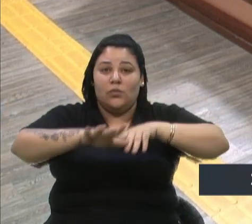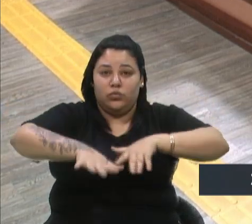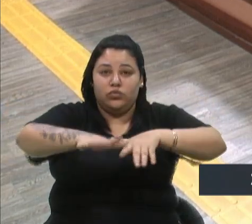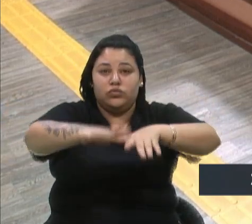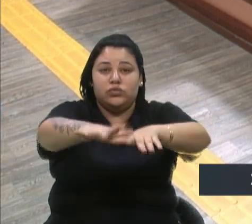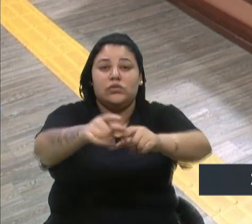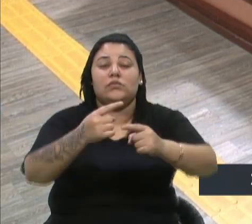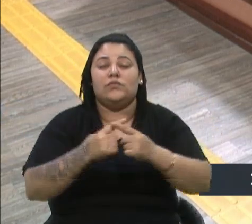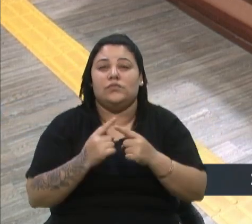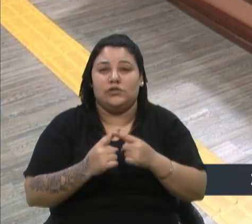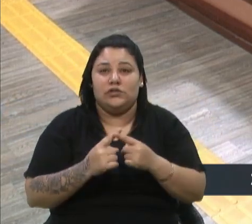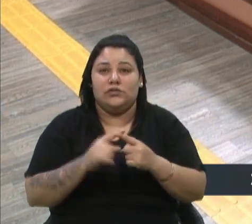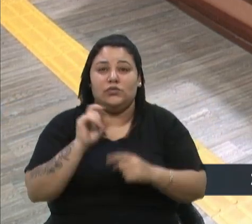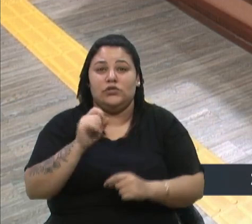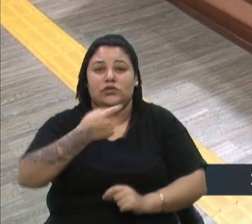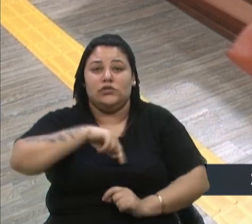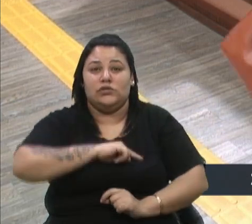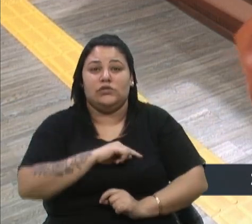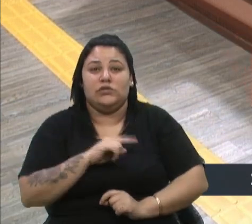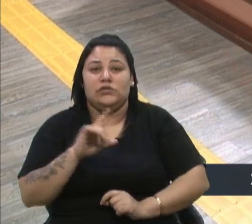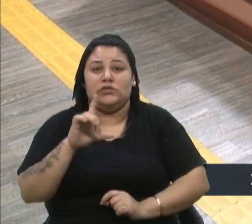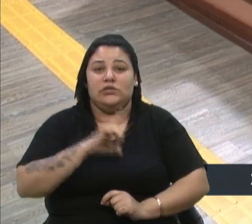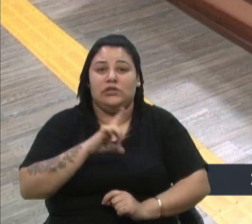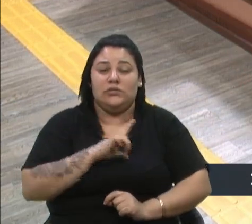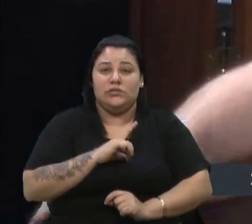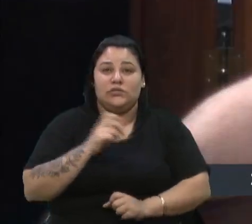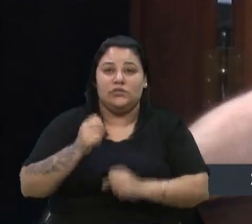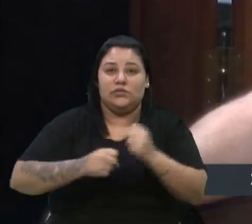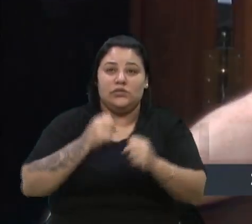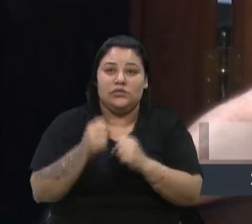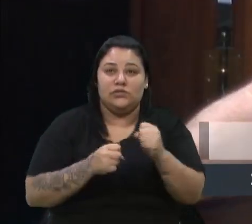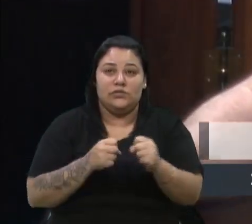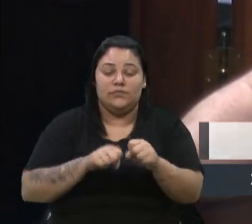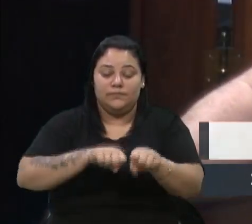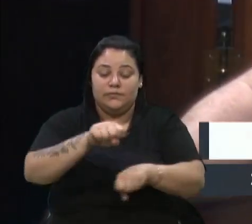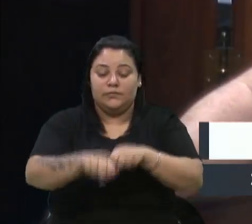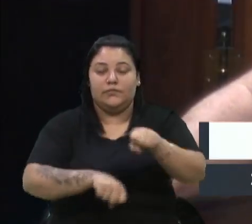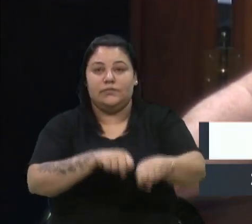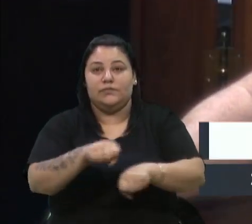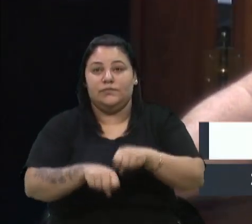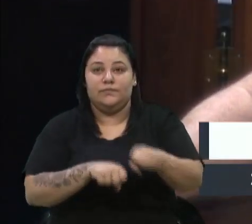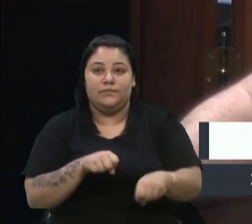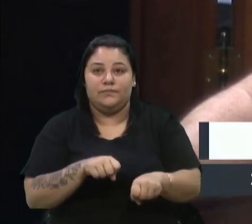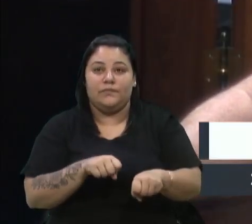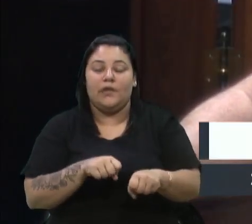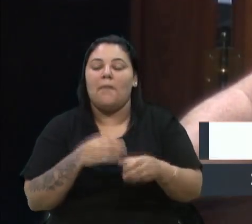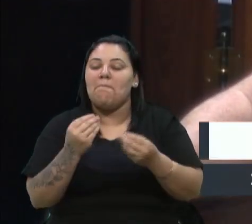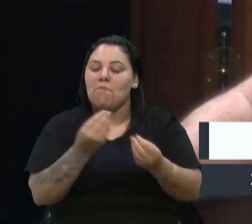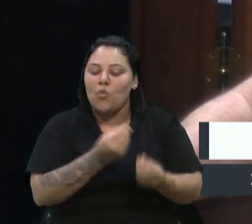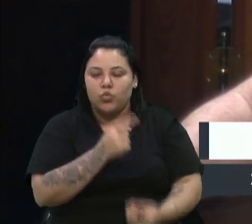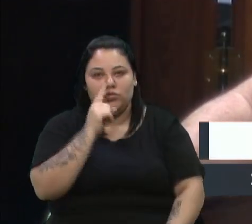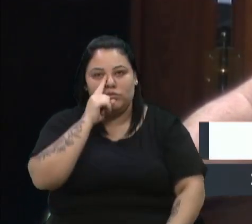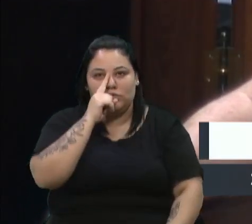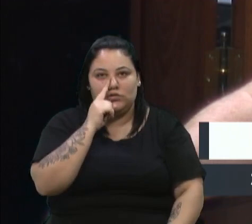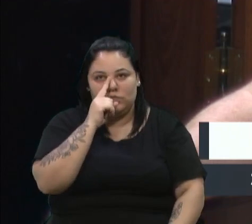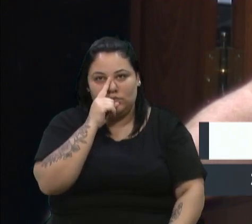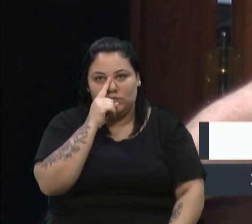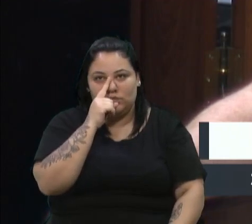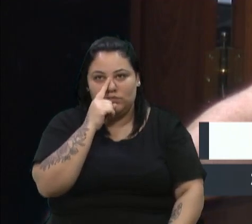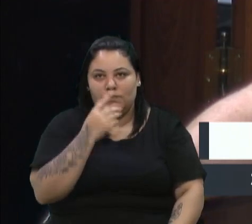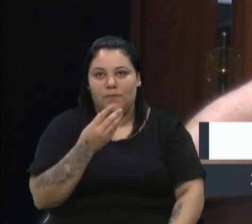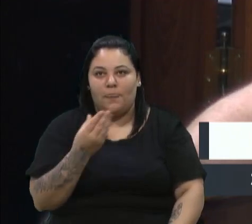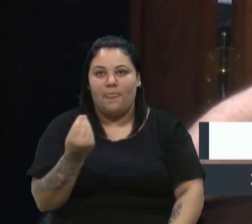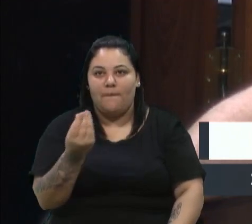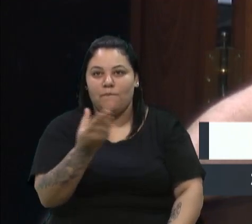porque o que nós passamos, corredores e os ciclistas, é muito perigoso, é muito difícil e